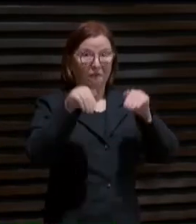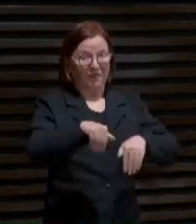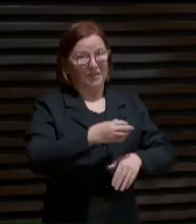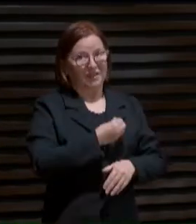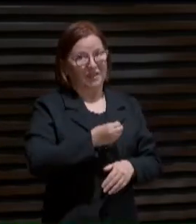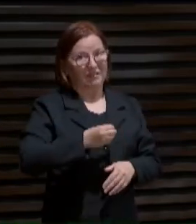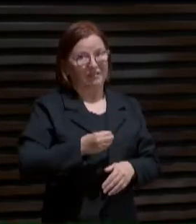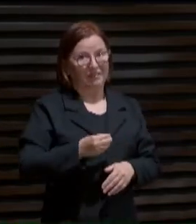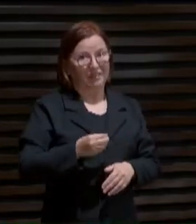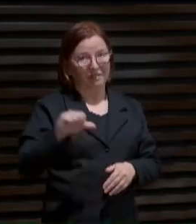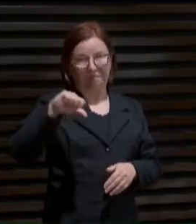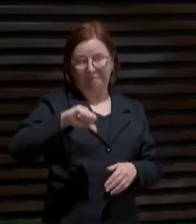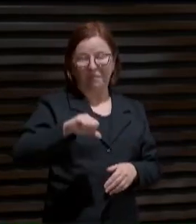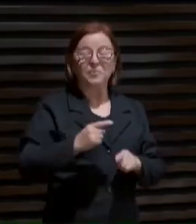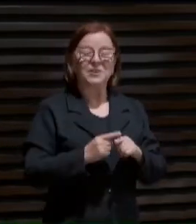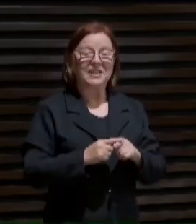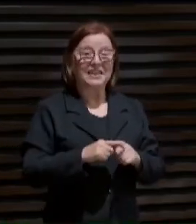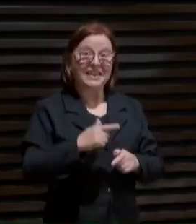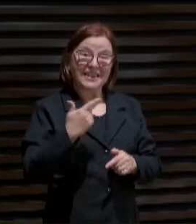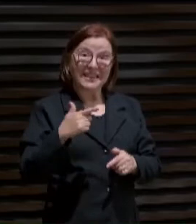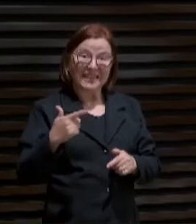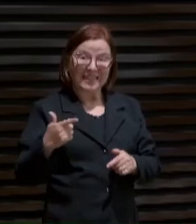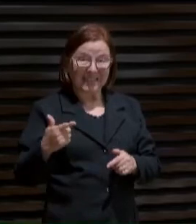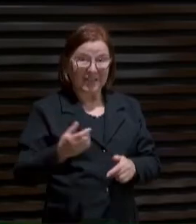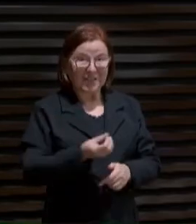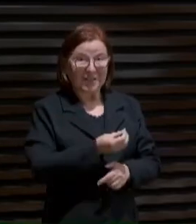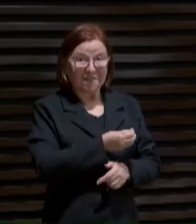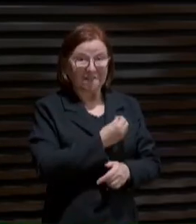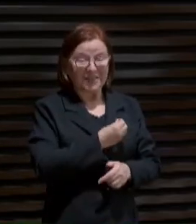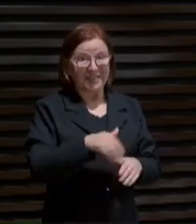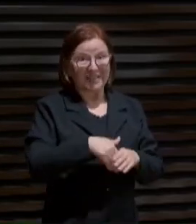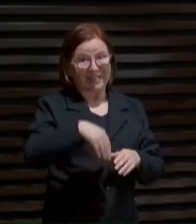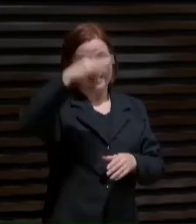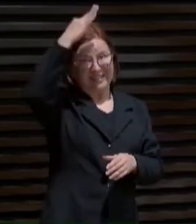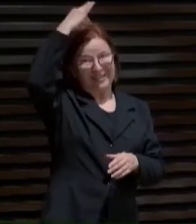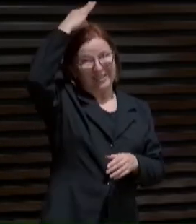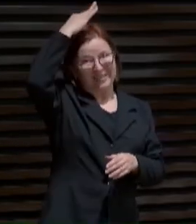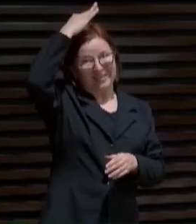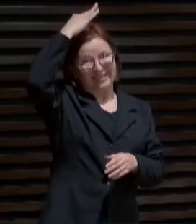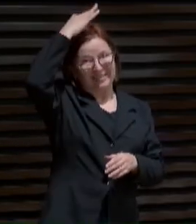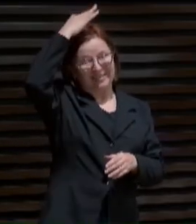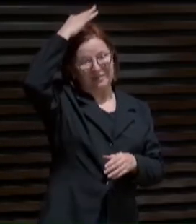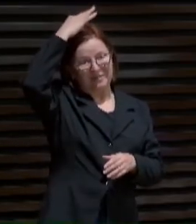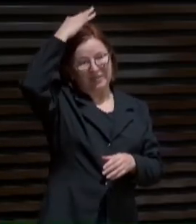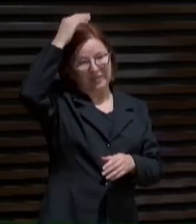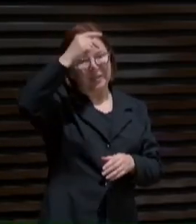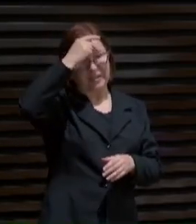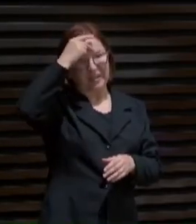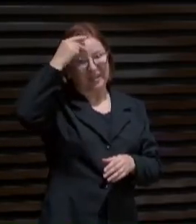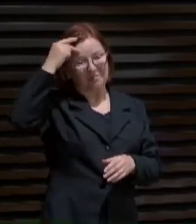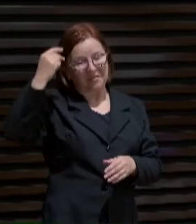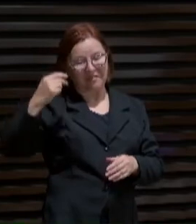vida do Espírito sem habitação serão habitação de Deus o homem Ele está totalmente desnorteado